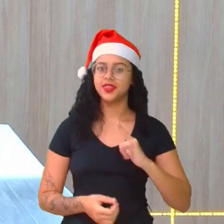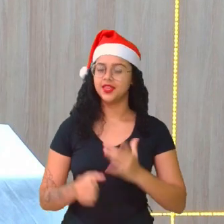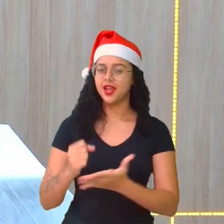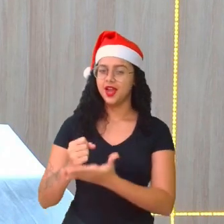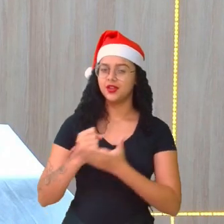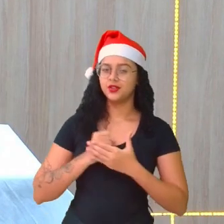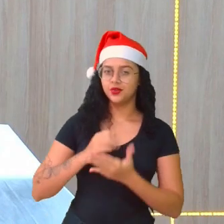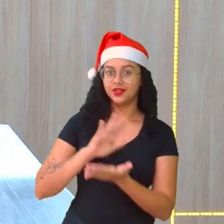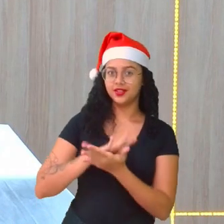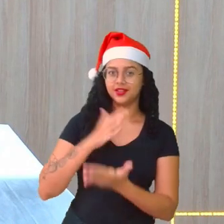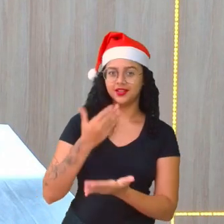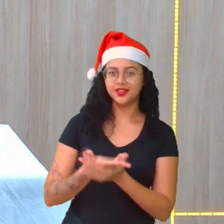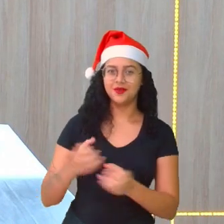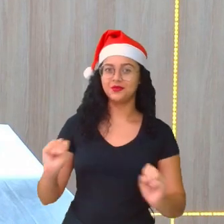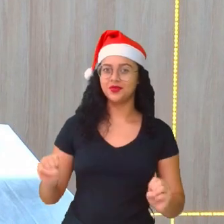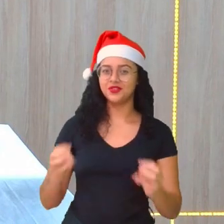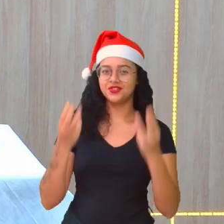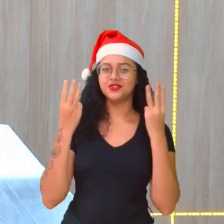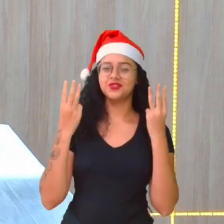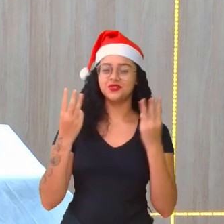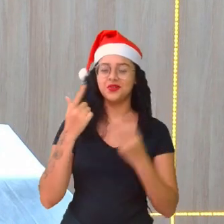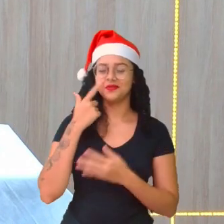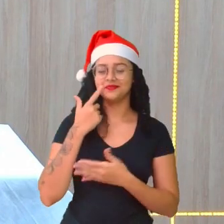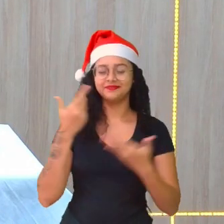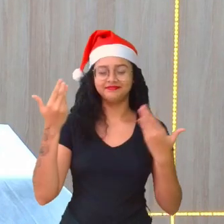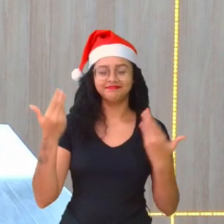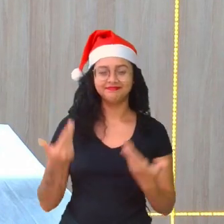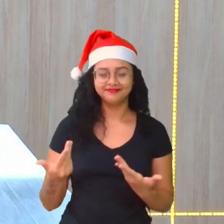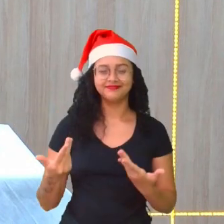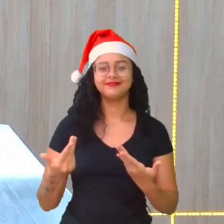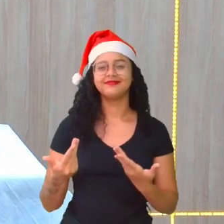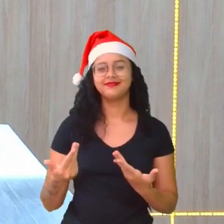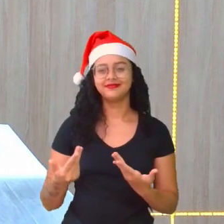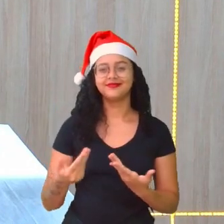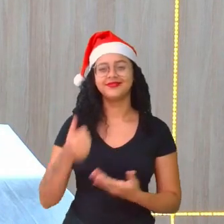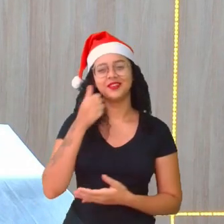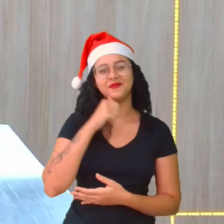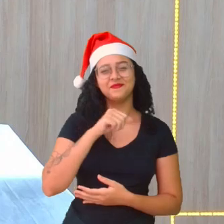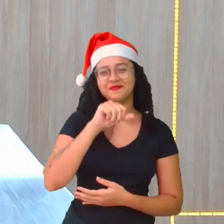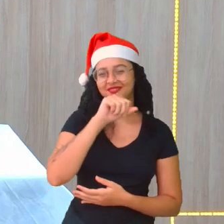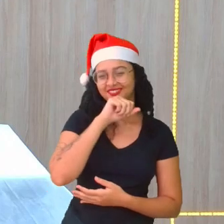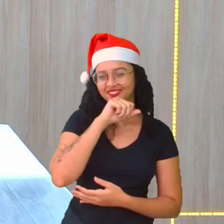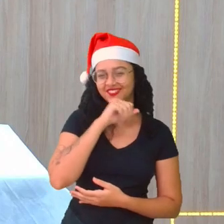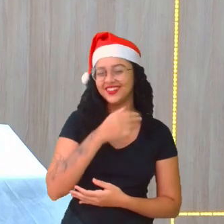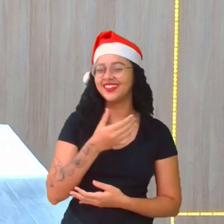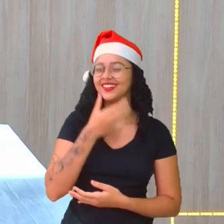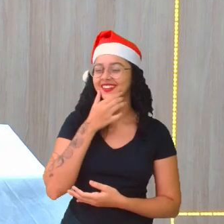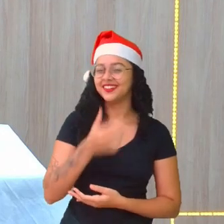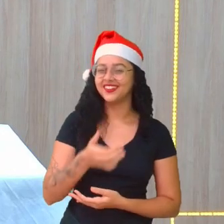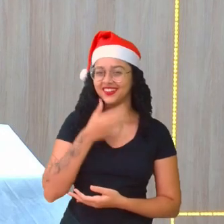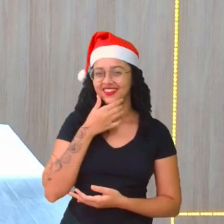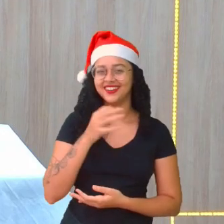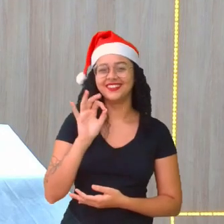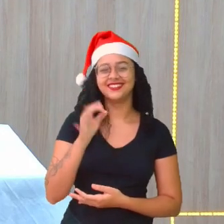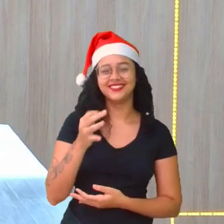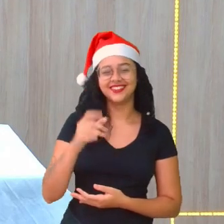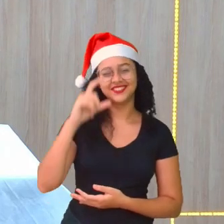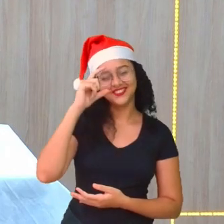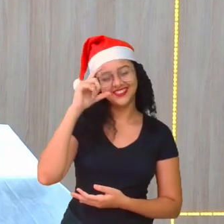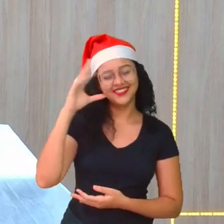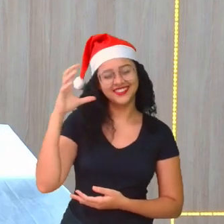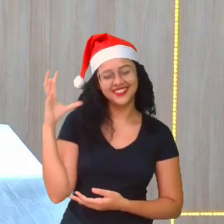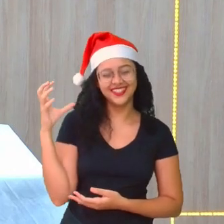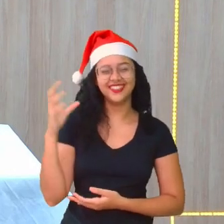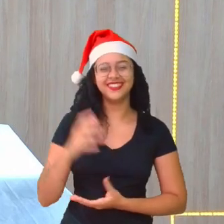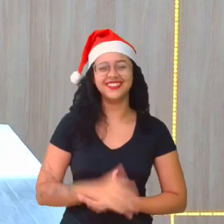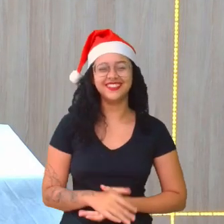intérprete, show de bola! Olha só ela aí, ó, dando aquele brilho. A Mamãe Noel, é isso aí mesmo. A senhorita